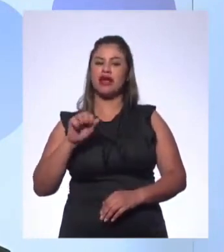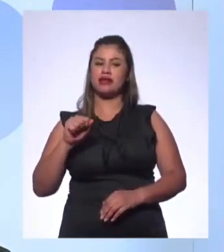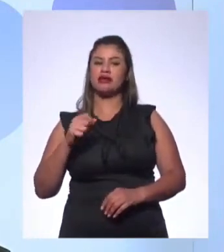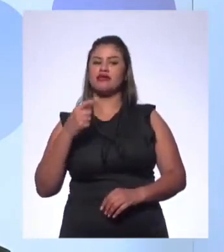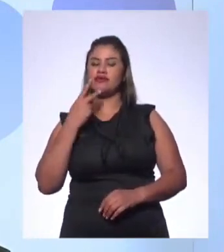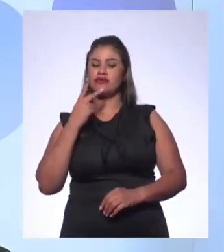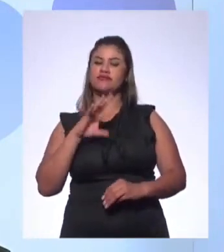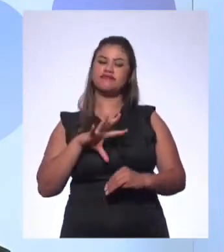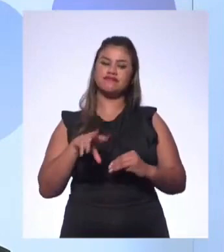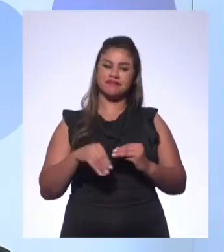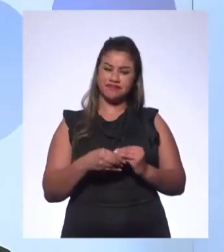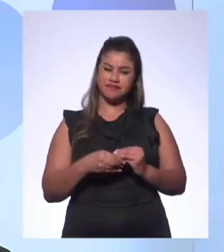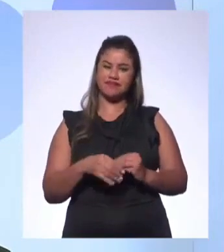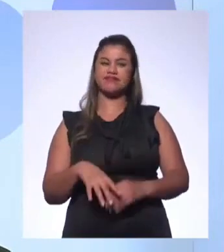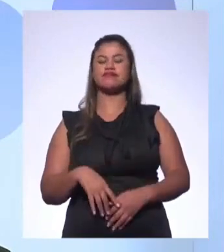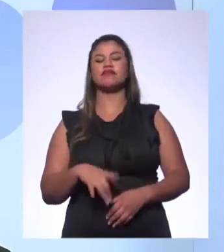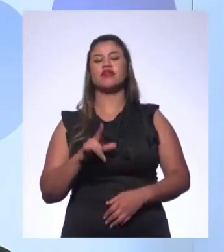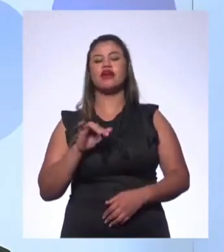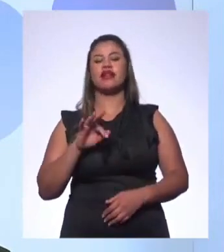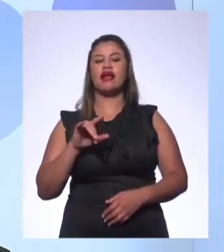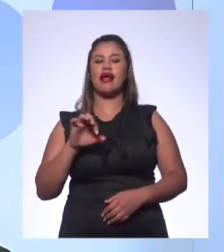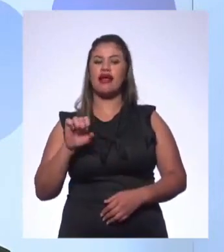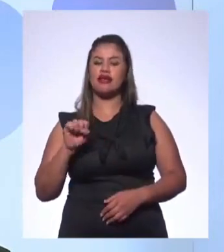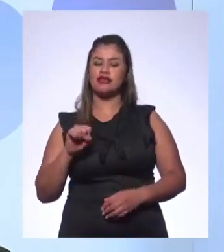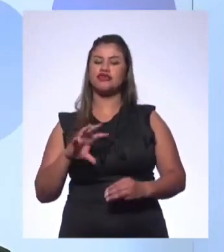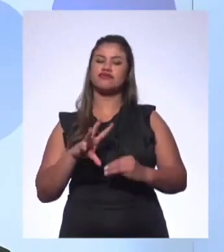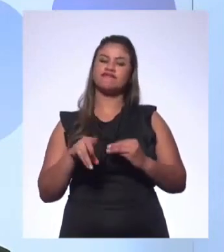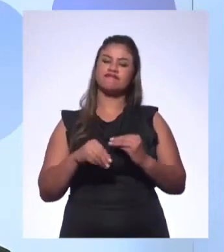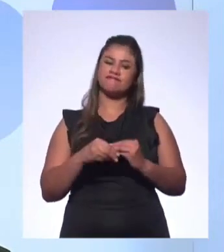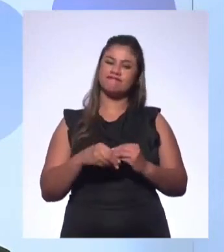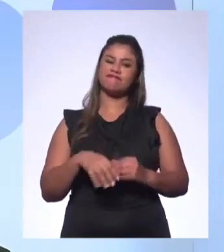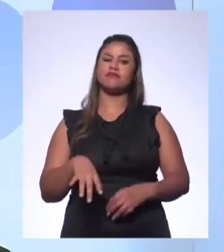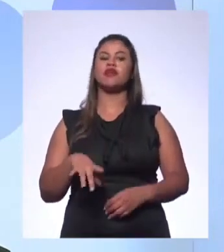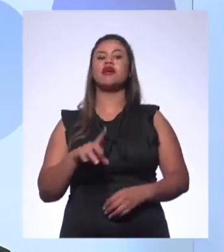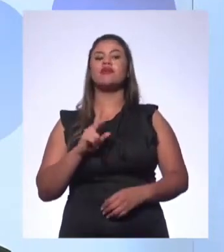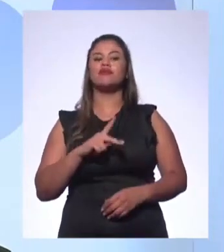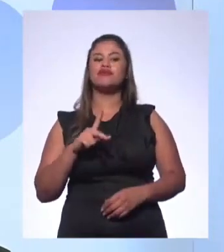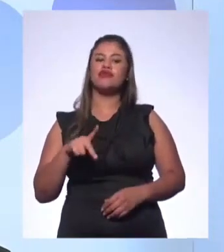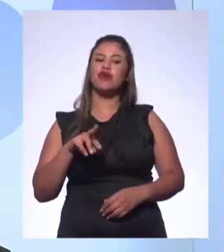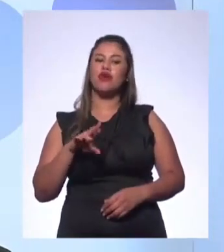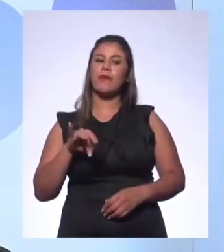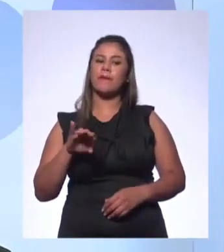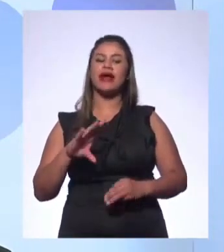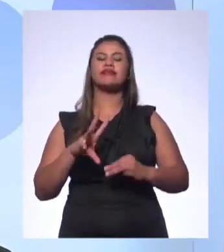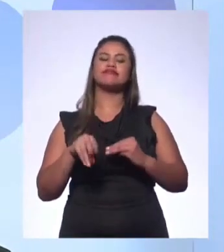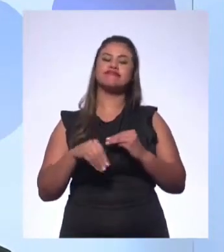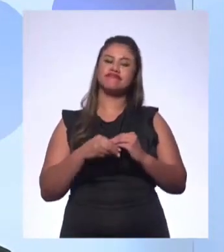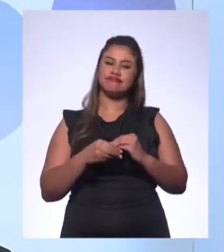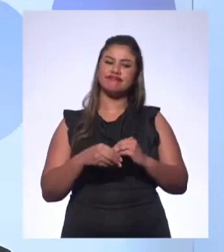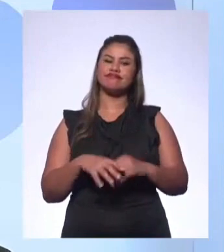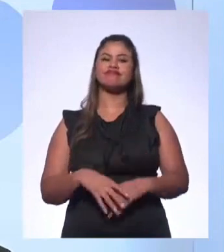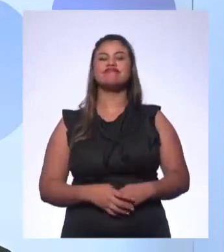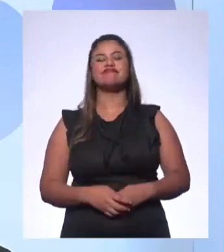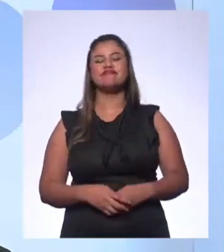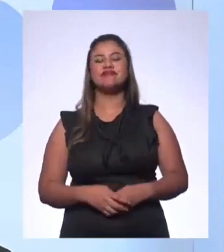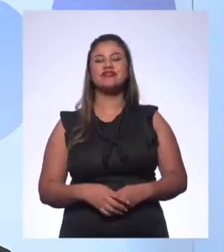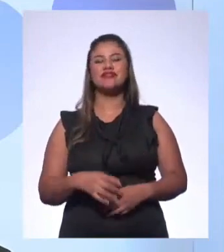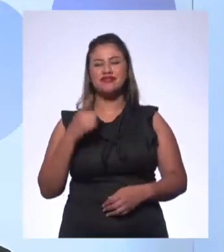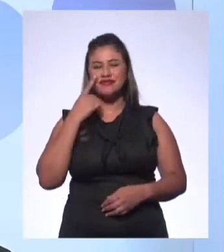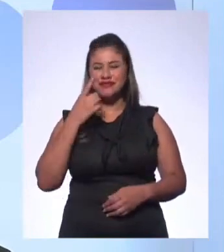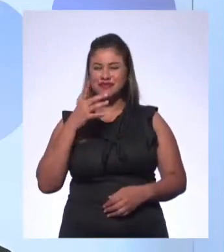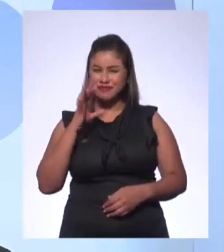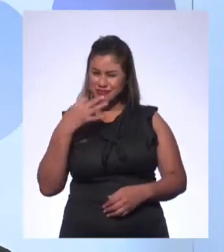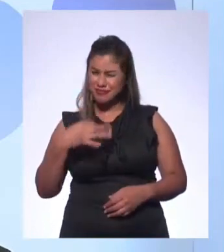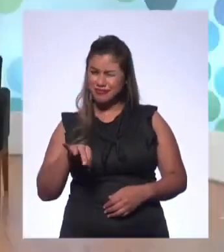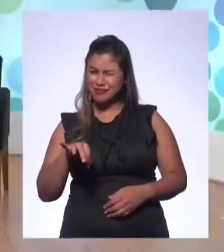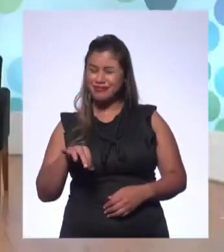adição. Professor Laércio, adição de ideia. Professora Roberta, acrescenta algo. Acho que todas elas estão